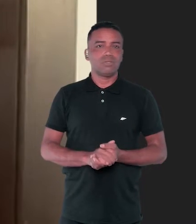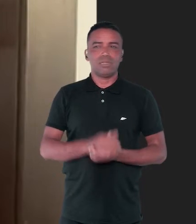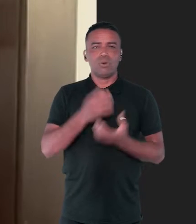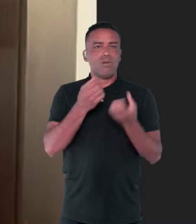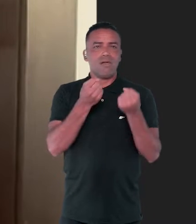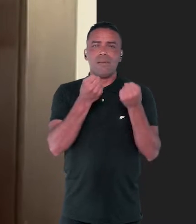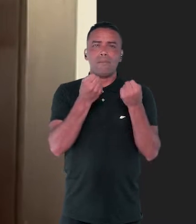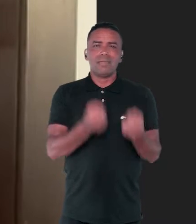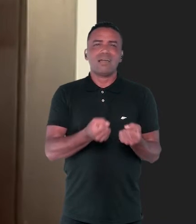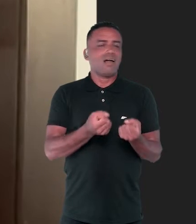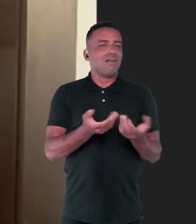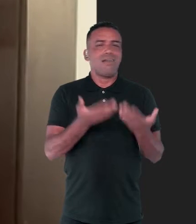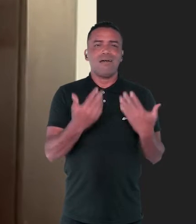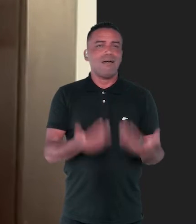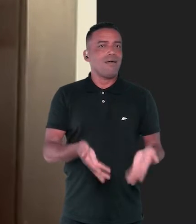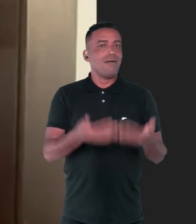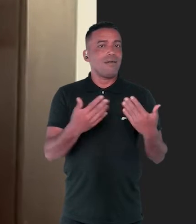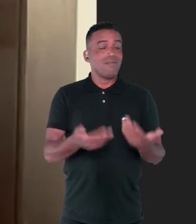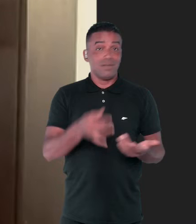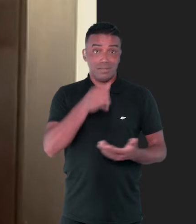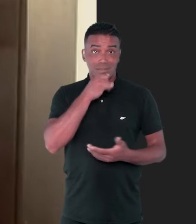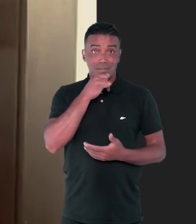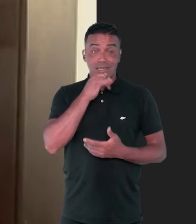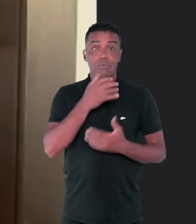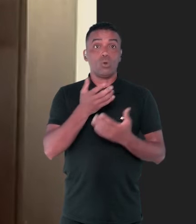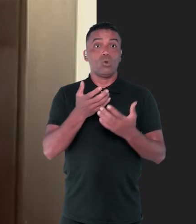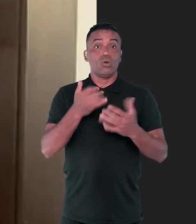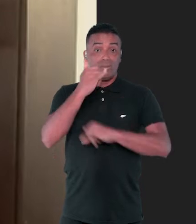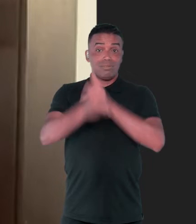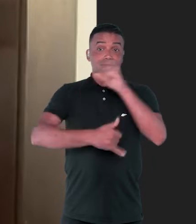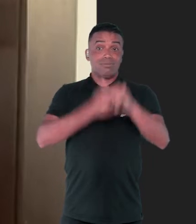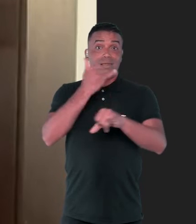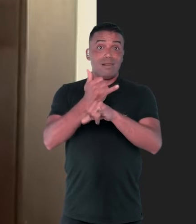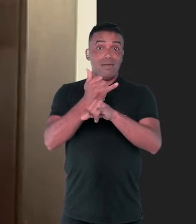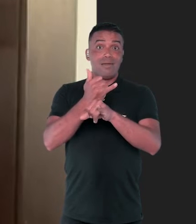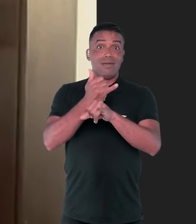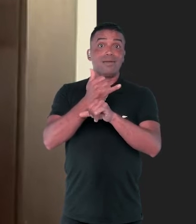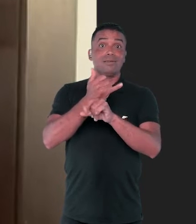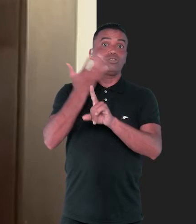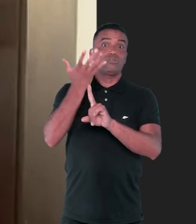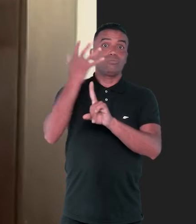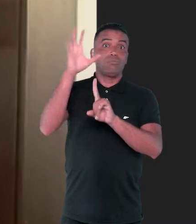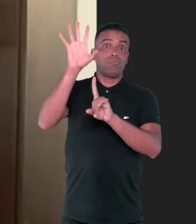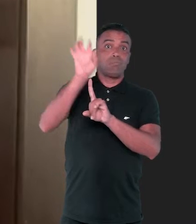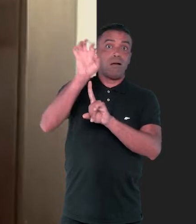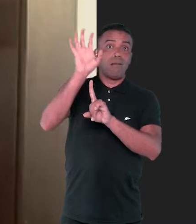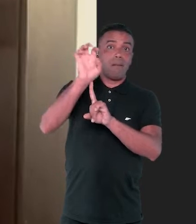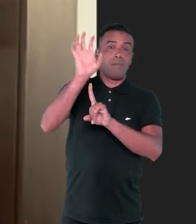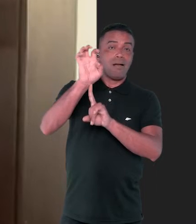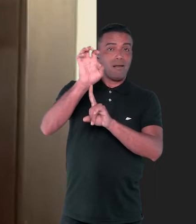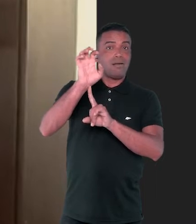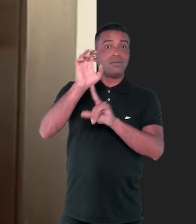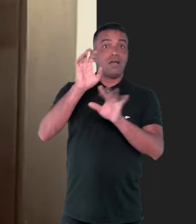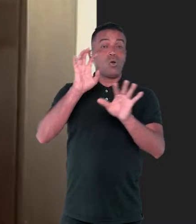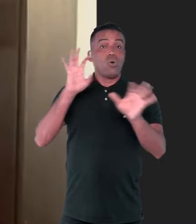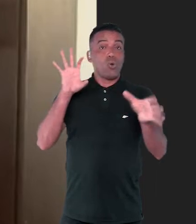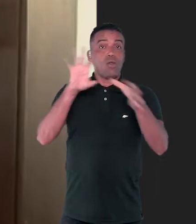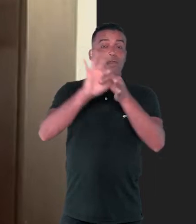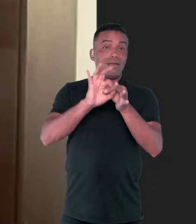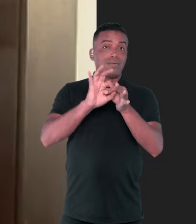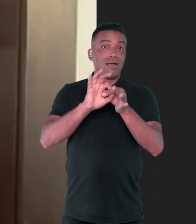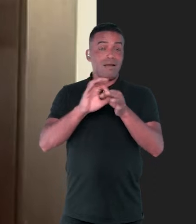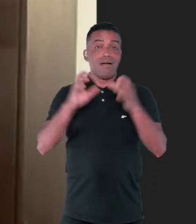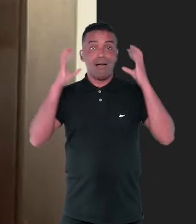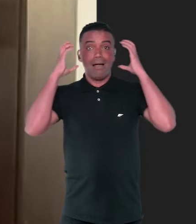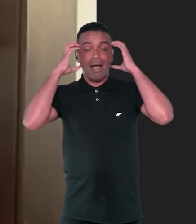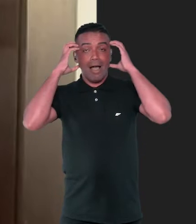equipamento e se tiver um sinal de internet, eles conectam áudio, vídeo e